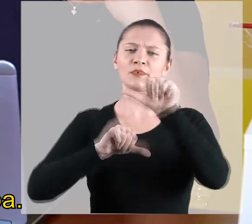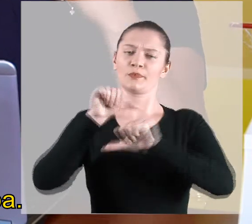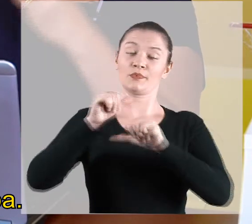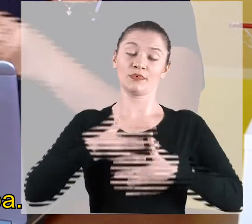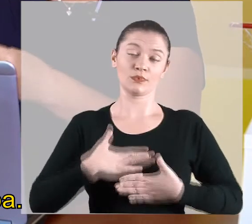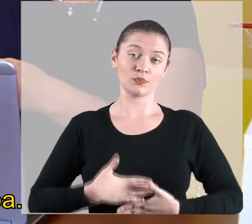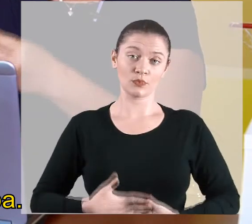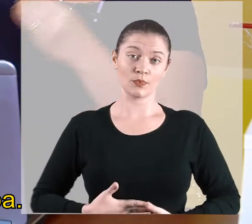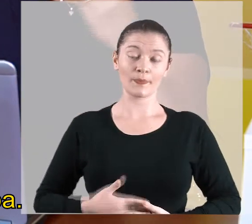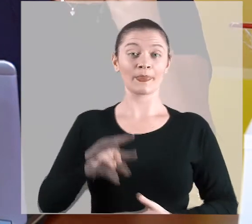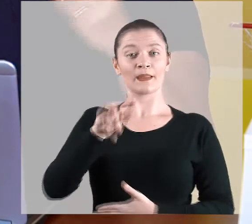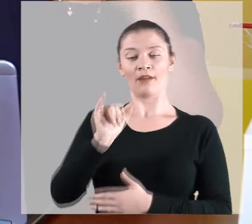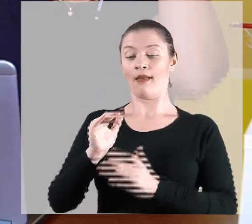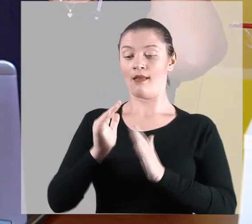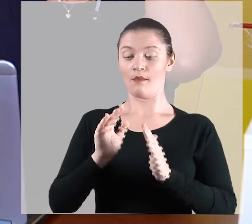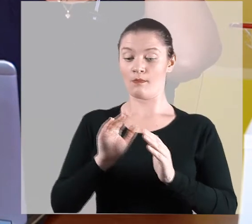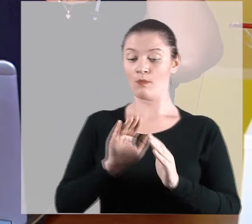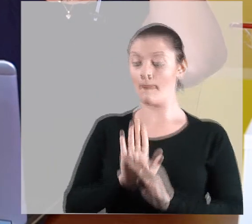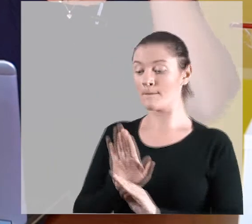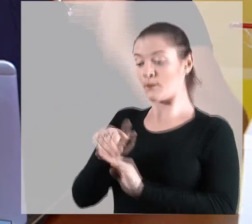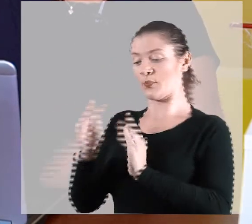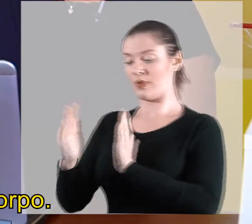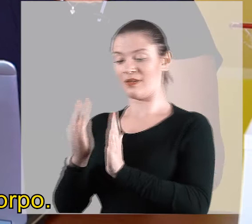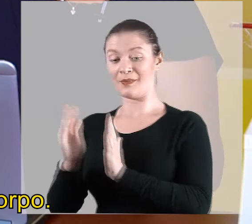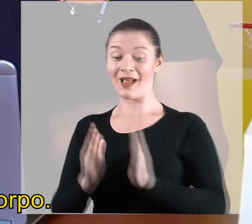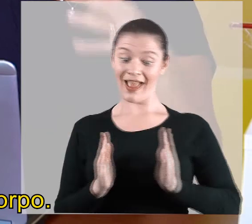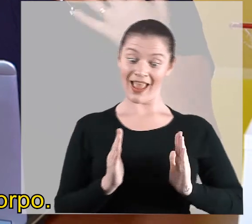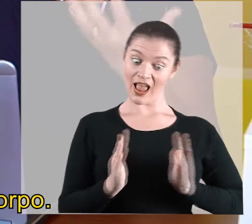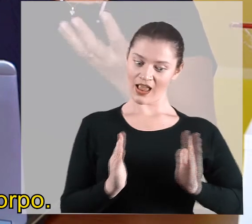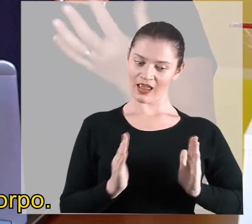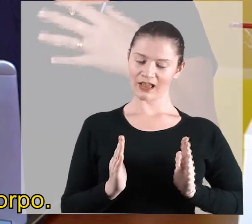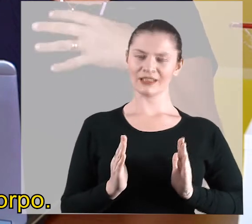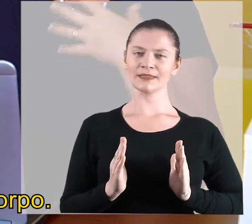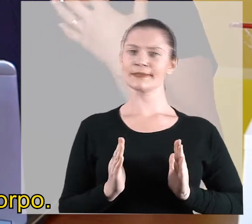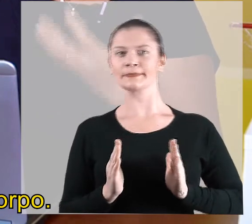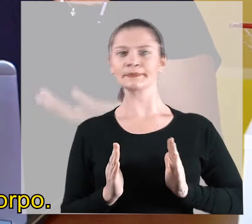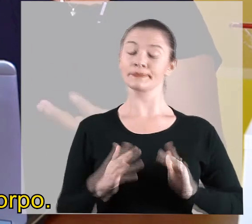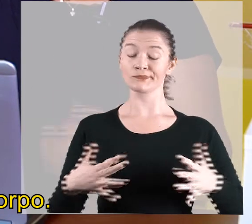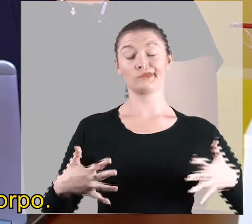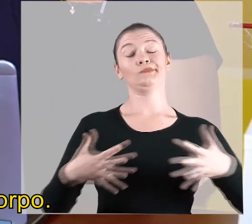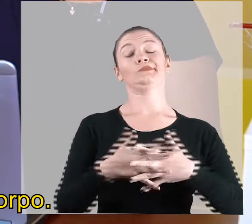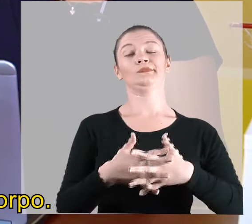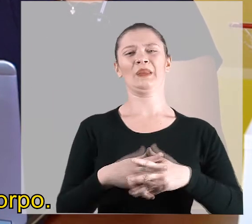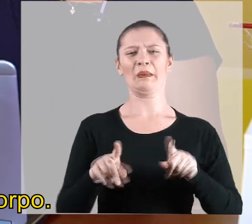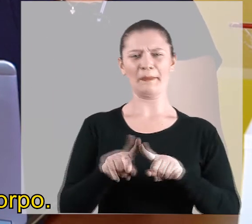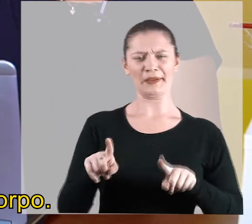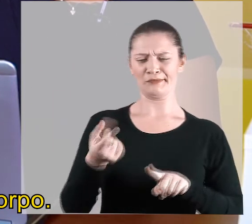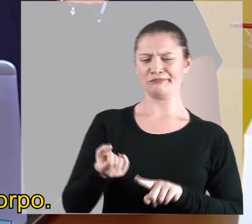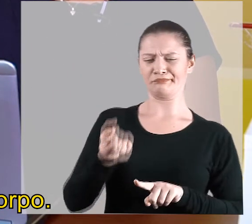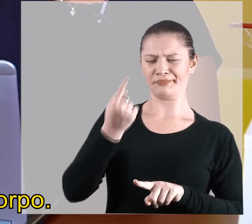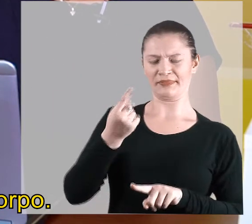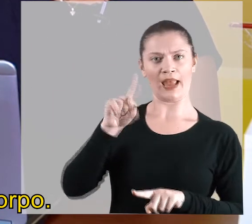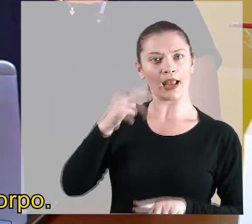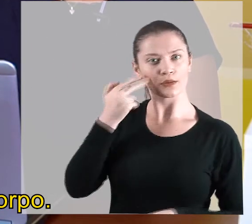e vão entrando na próxima etapa. Esse é um período crítico, né? Mas não é anormal eles se sentirem desconfortáveis